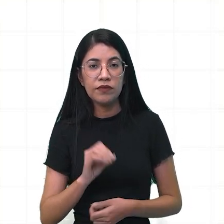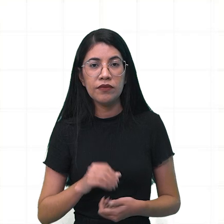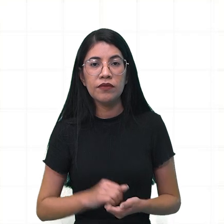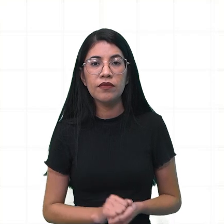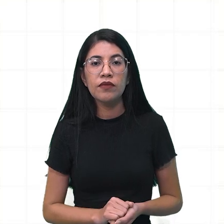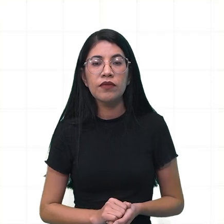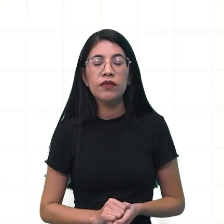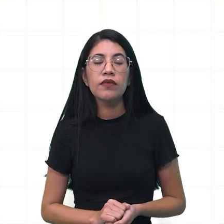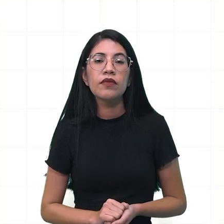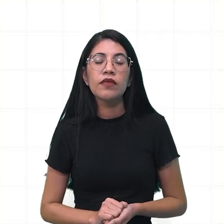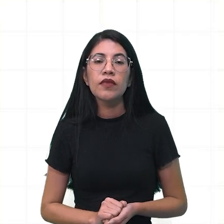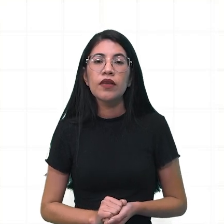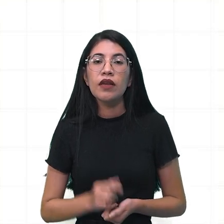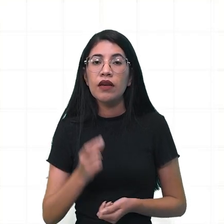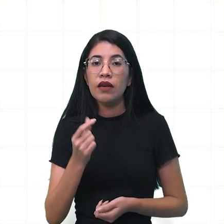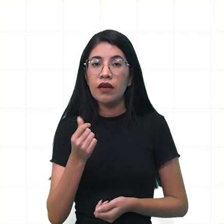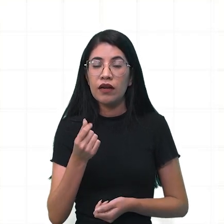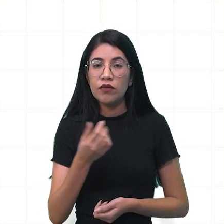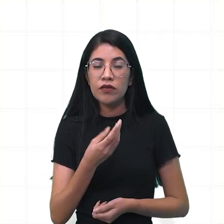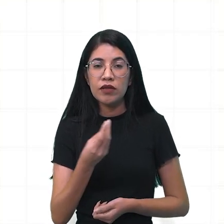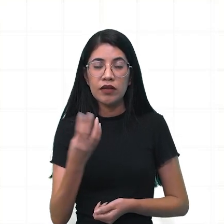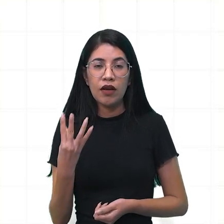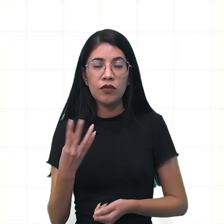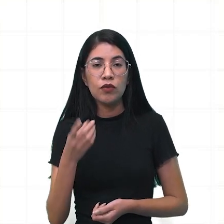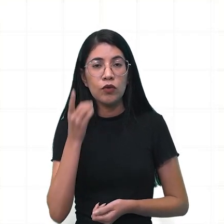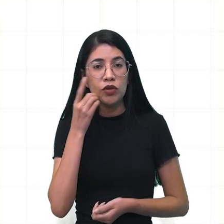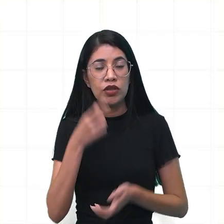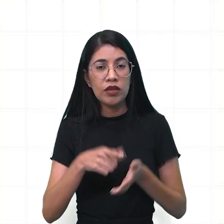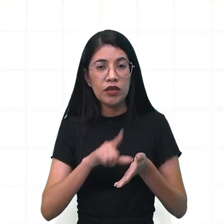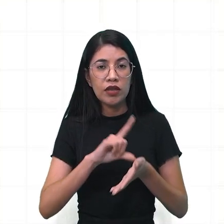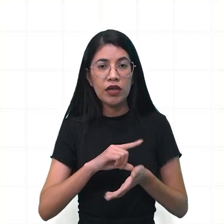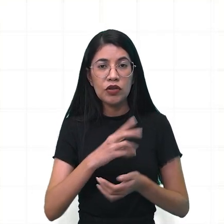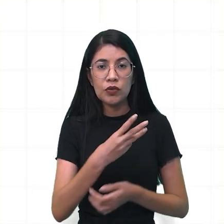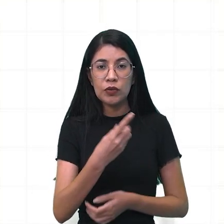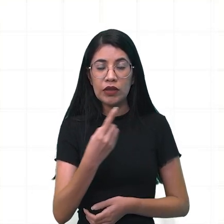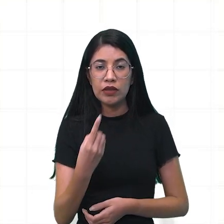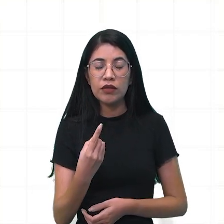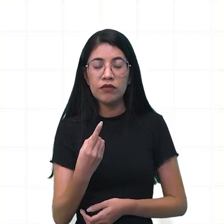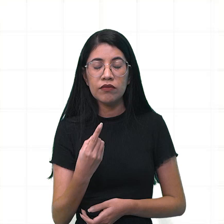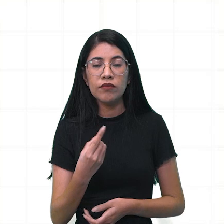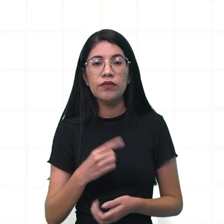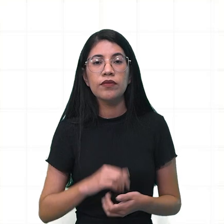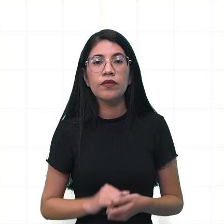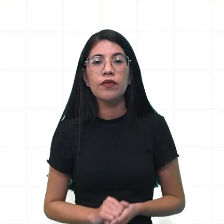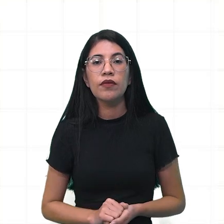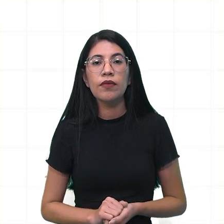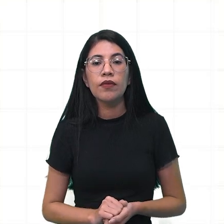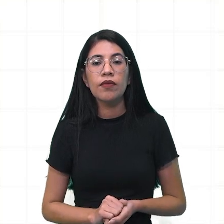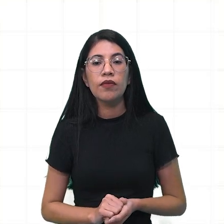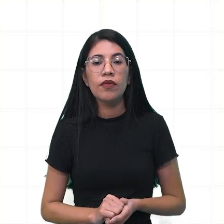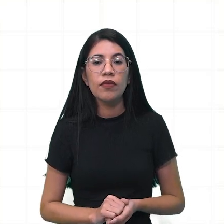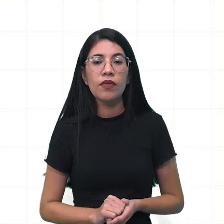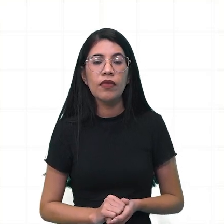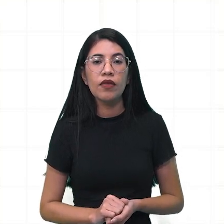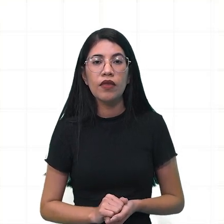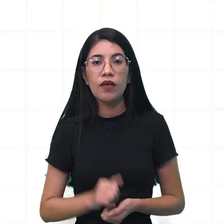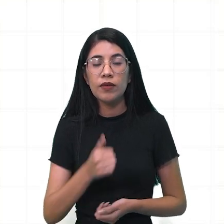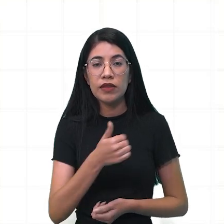120 que era o saldo do dia anterior do dia 31 veja